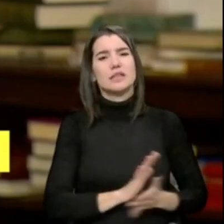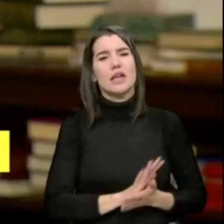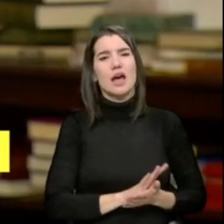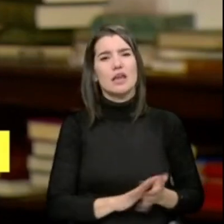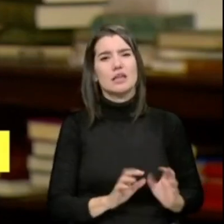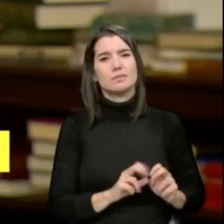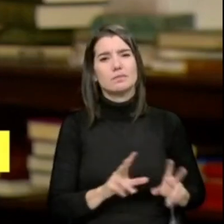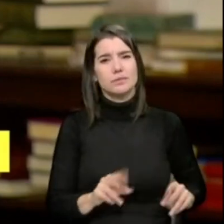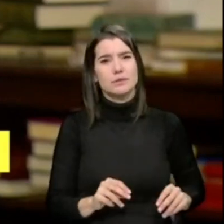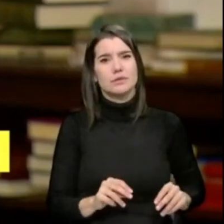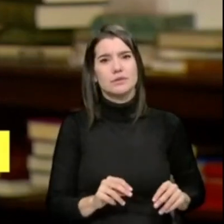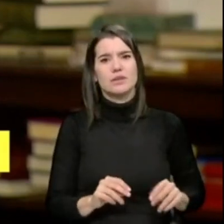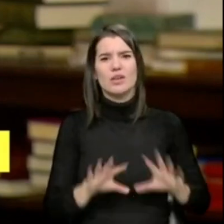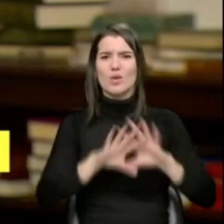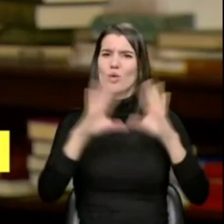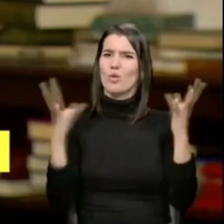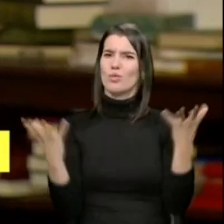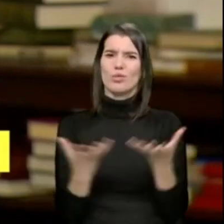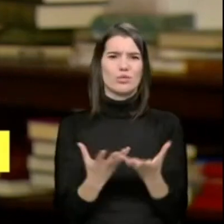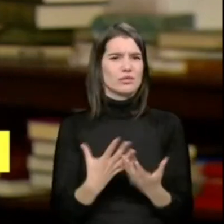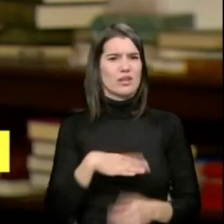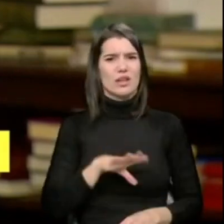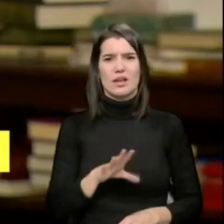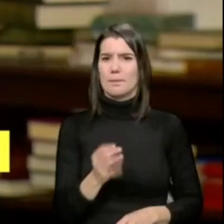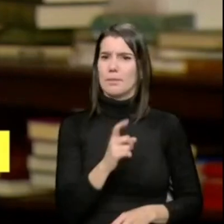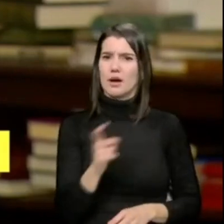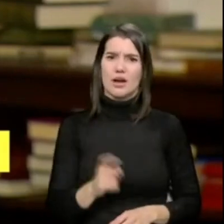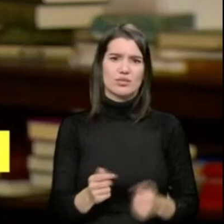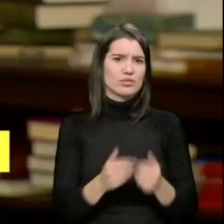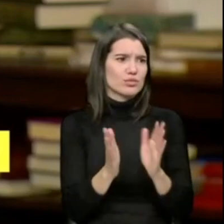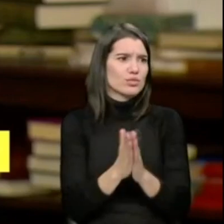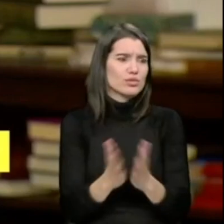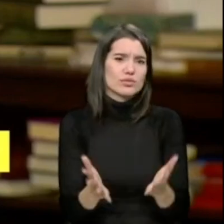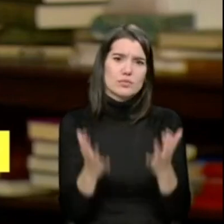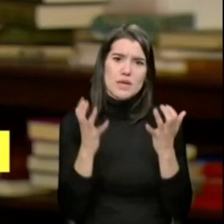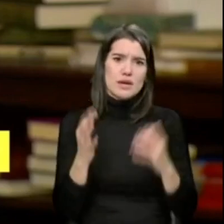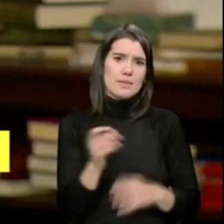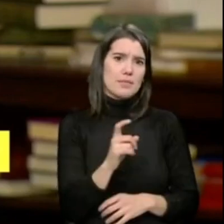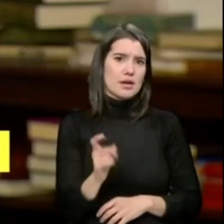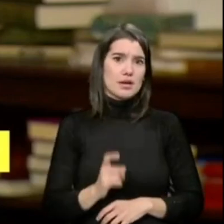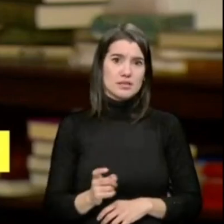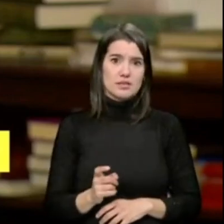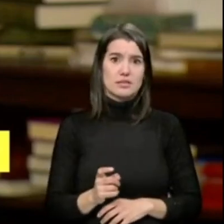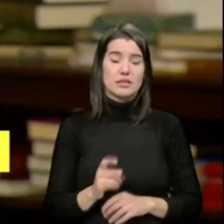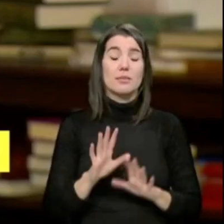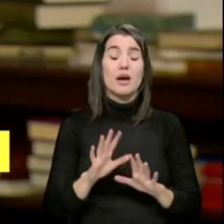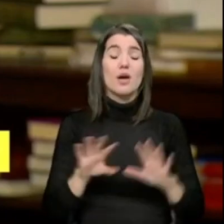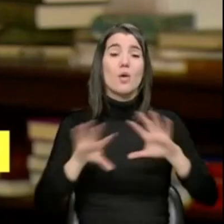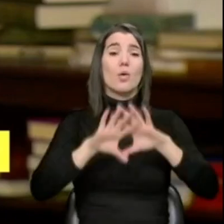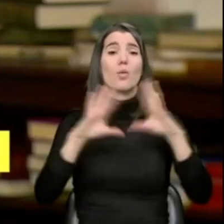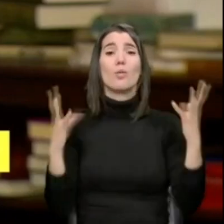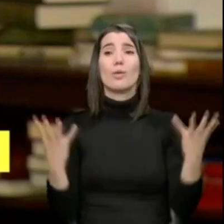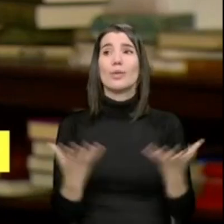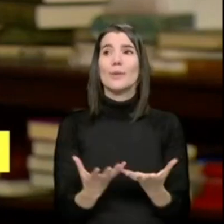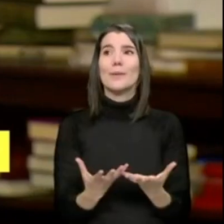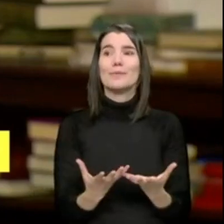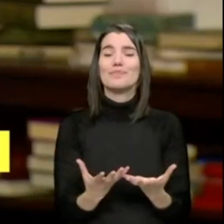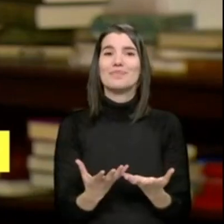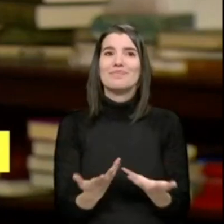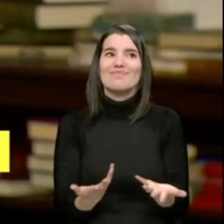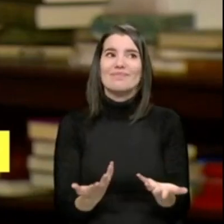o mundo em geral quer paz. Eu acho que todo o mundo efetivamente quer paz. Mas o mundo em geral não